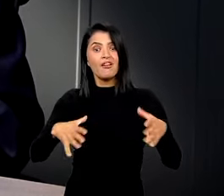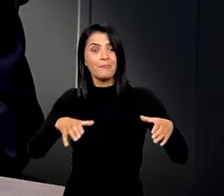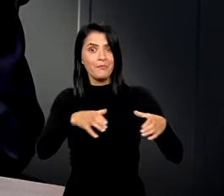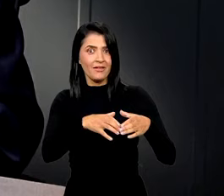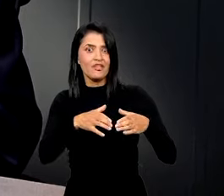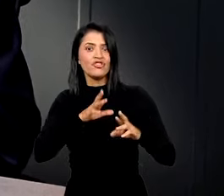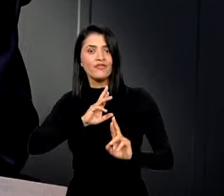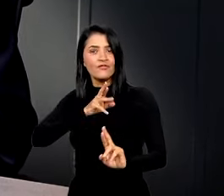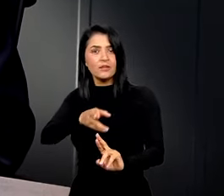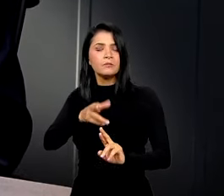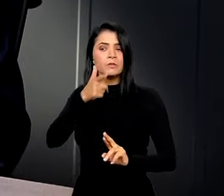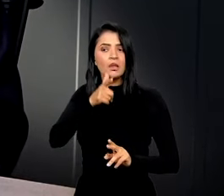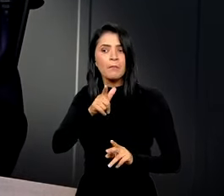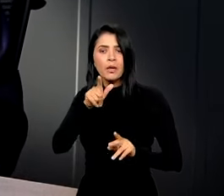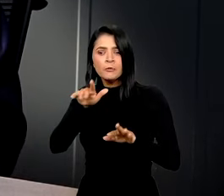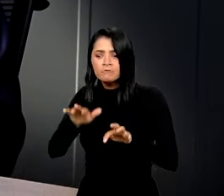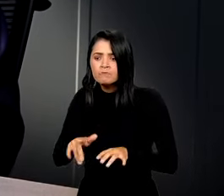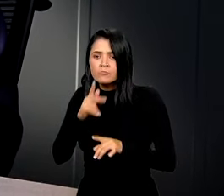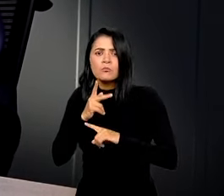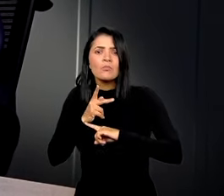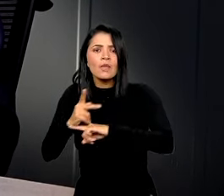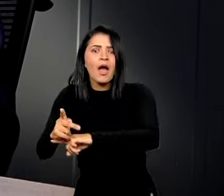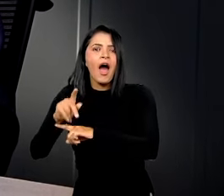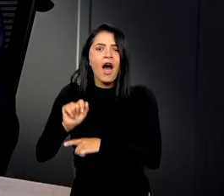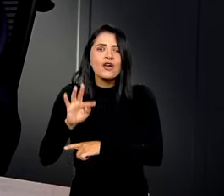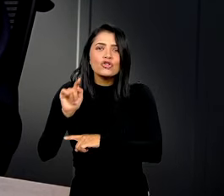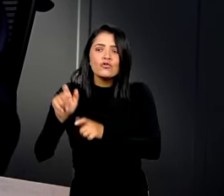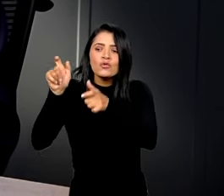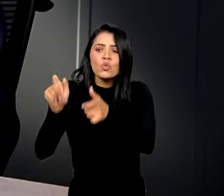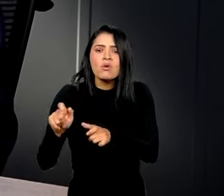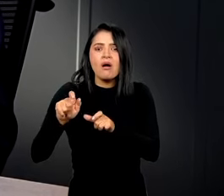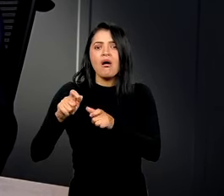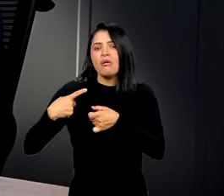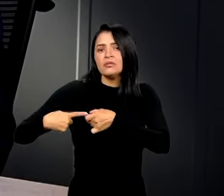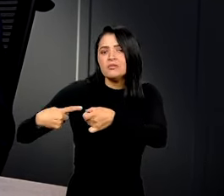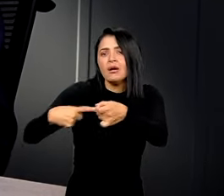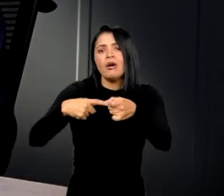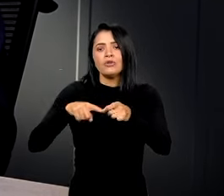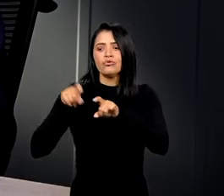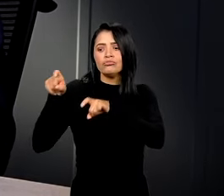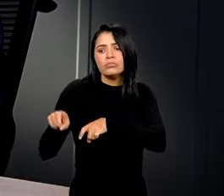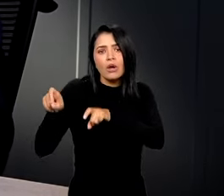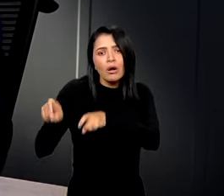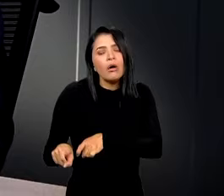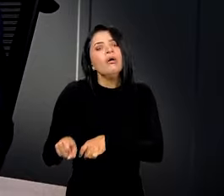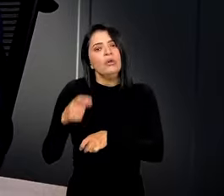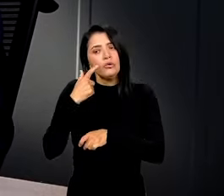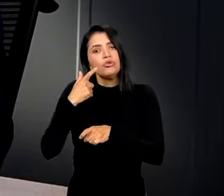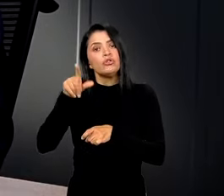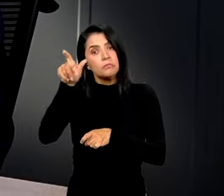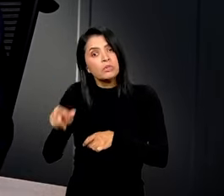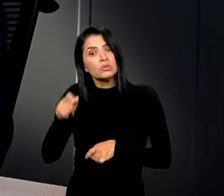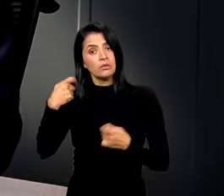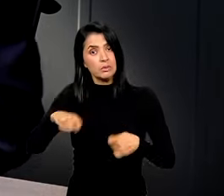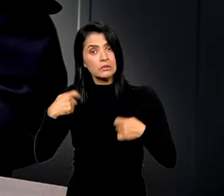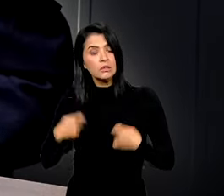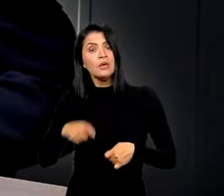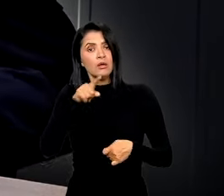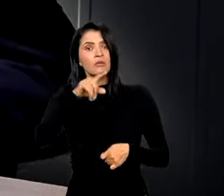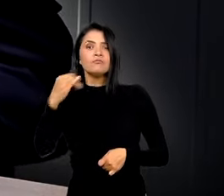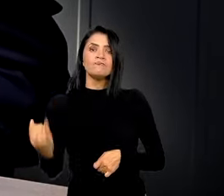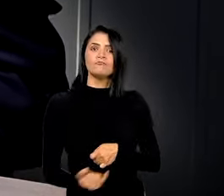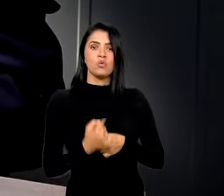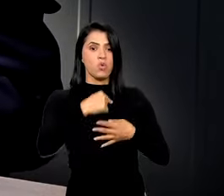busca ativa nos distritos e comunidades rurais. Então, foi muito importante esses pilares da reconstrução, porque